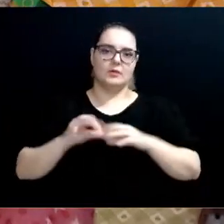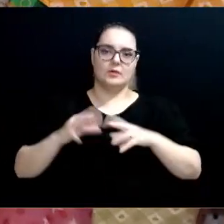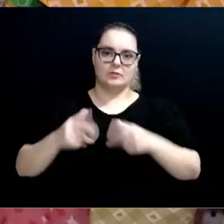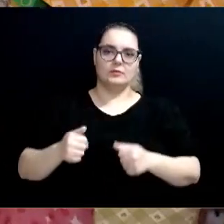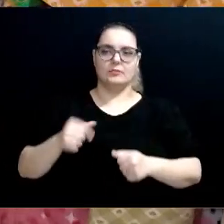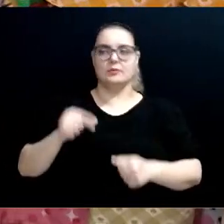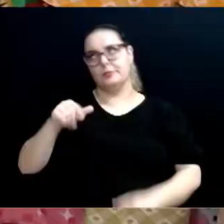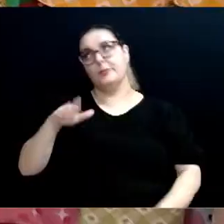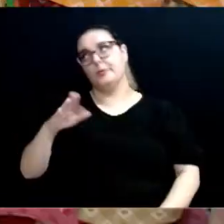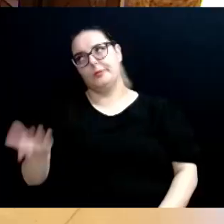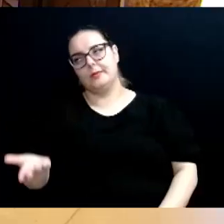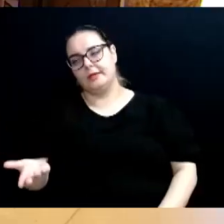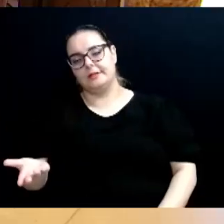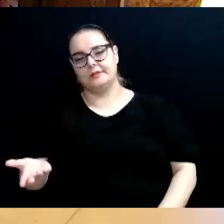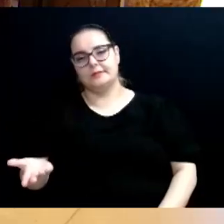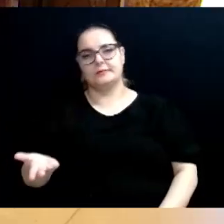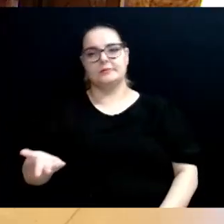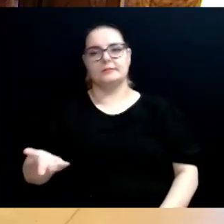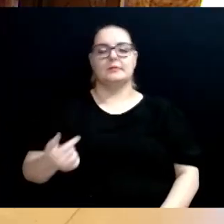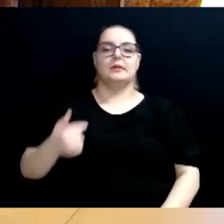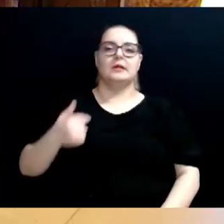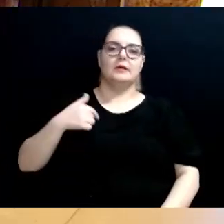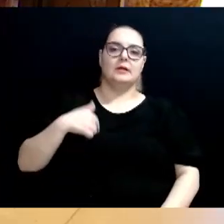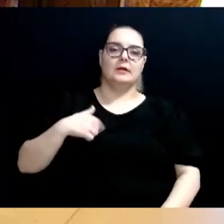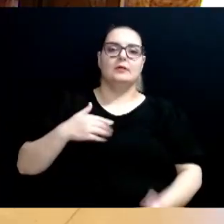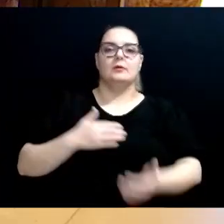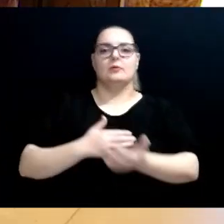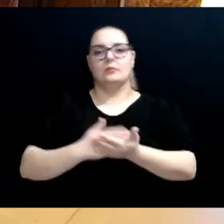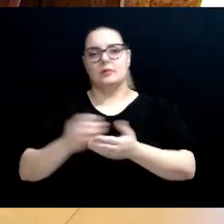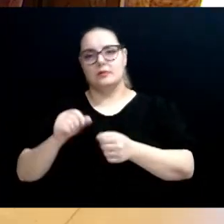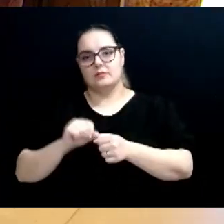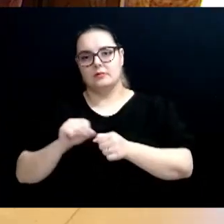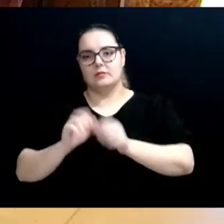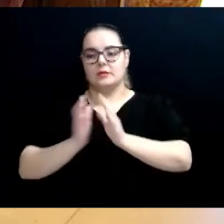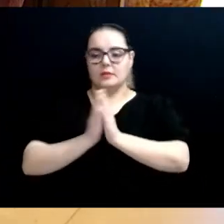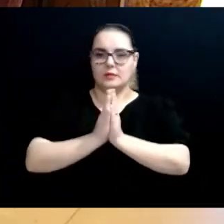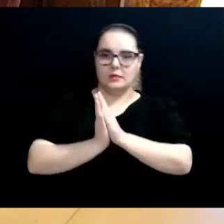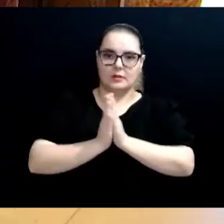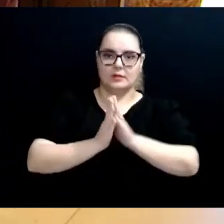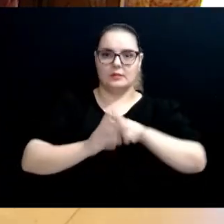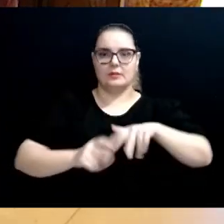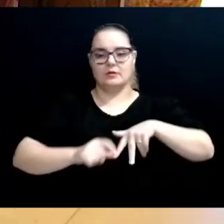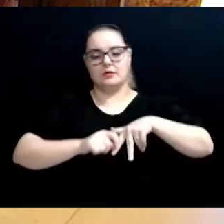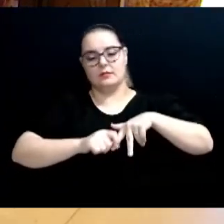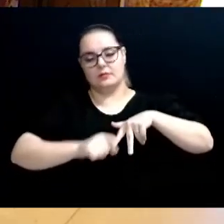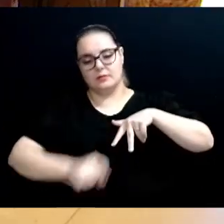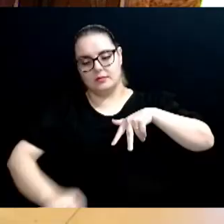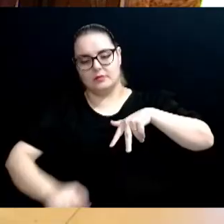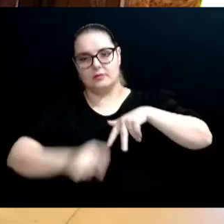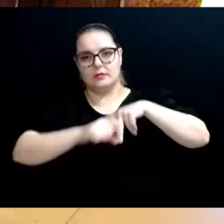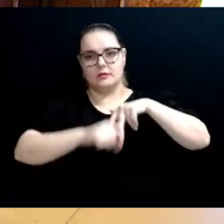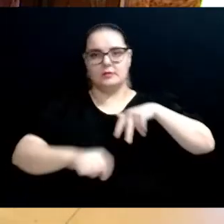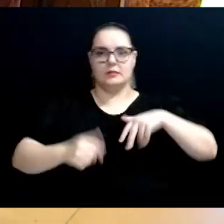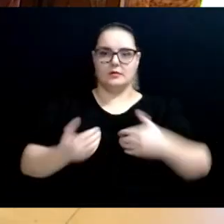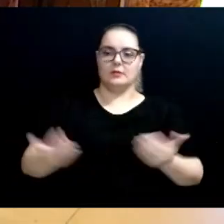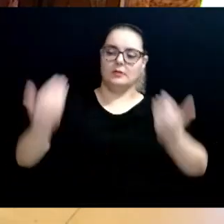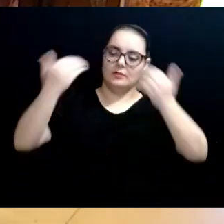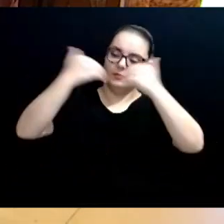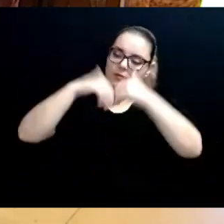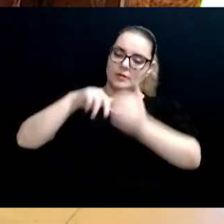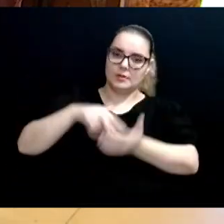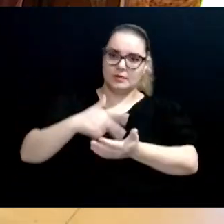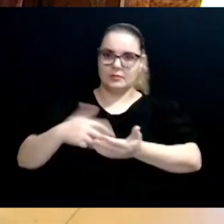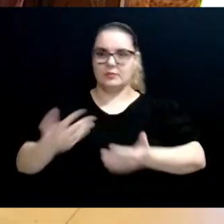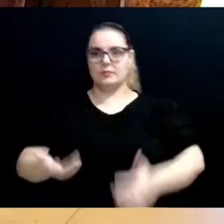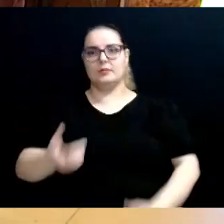para eu continuar fazendo tudo e mais um pouco, né? Então daí eu daí eu comecei a fazer as bonecas com as pernas compridas,